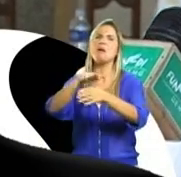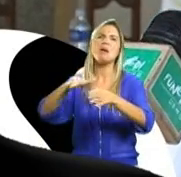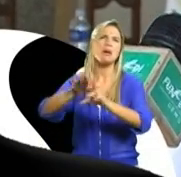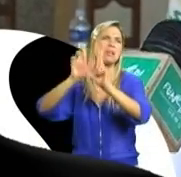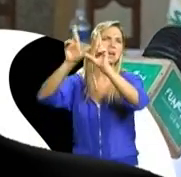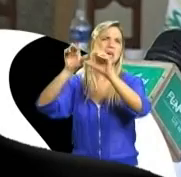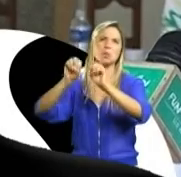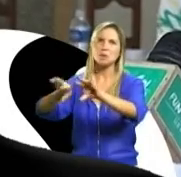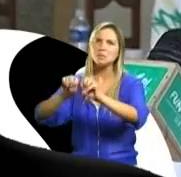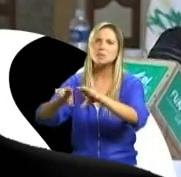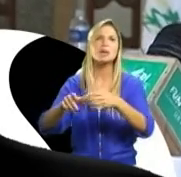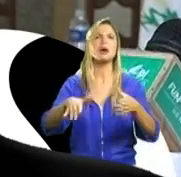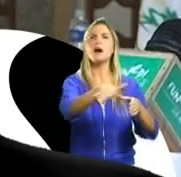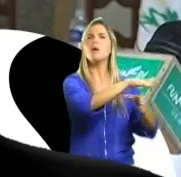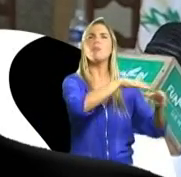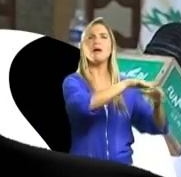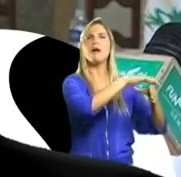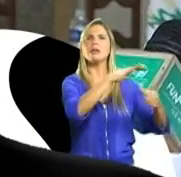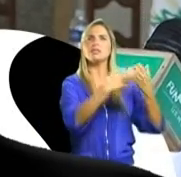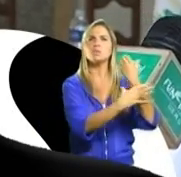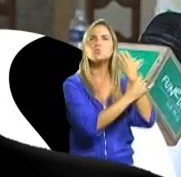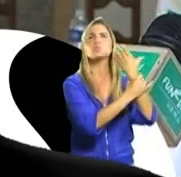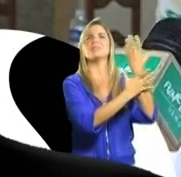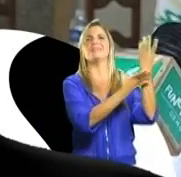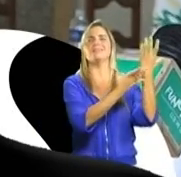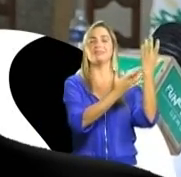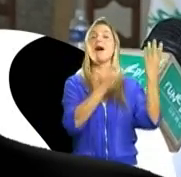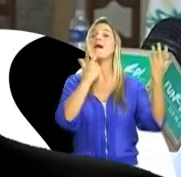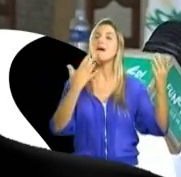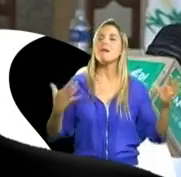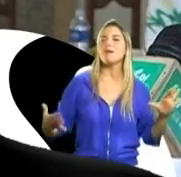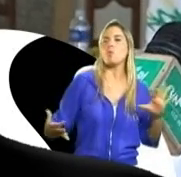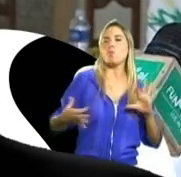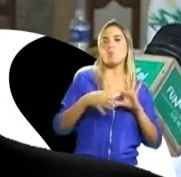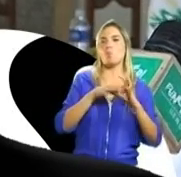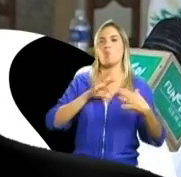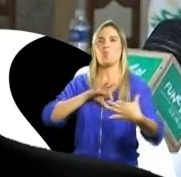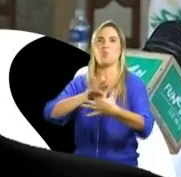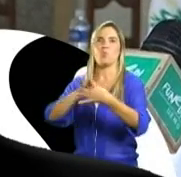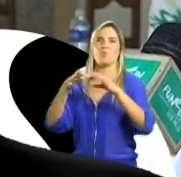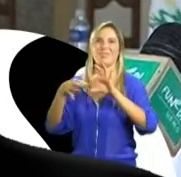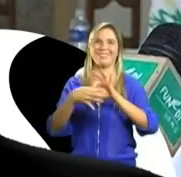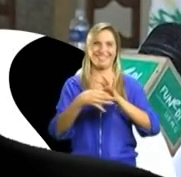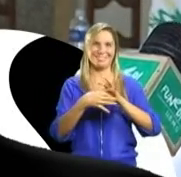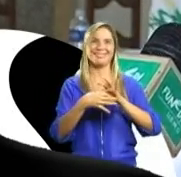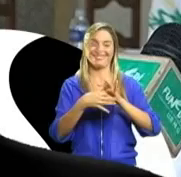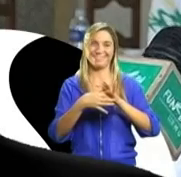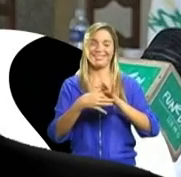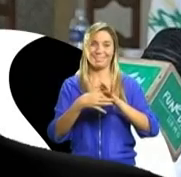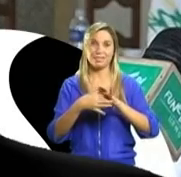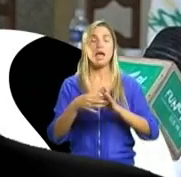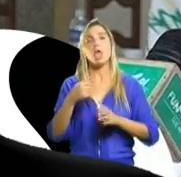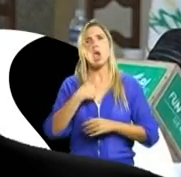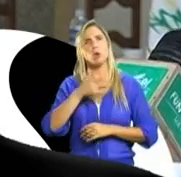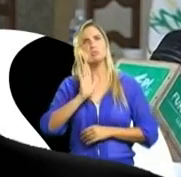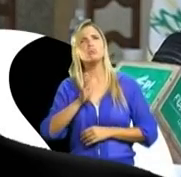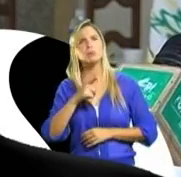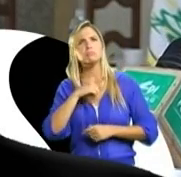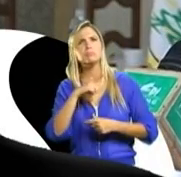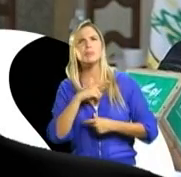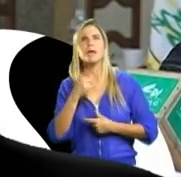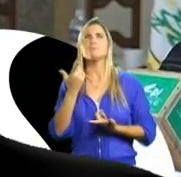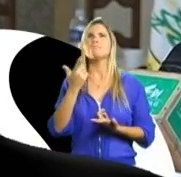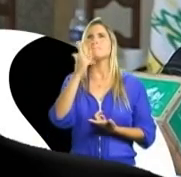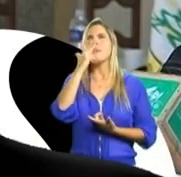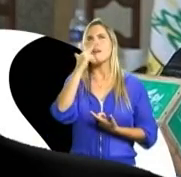educação. Então, nós agora ampliamos a nossa visão. Então, eu vou tratar eu já tenho agora um pouco capacidade